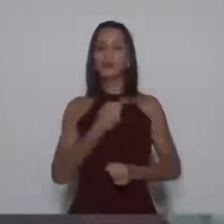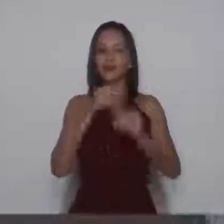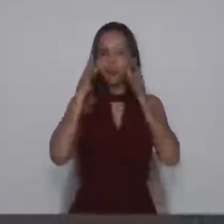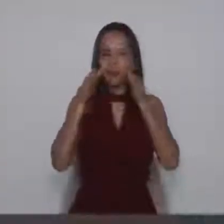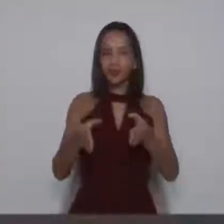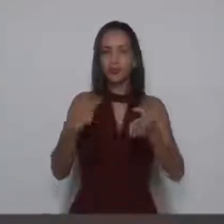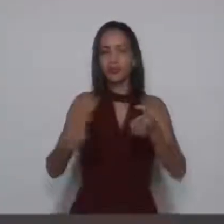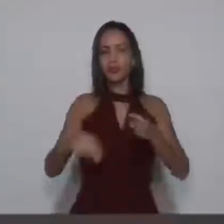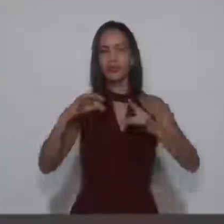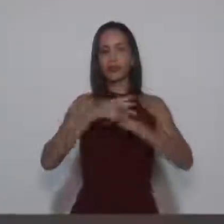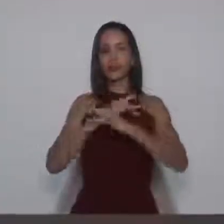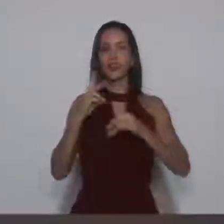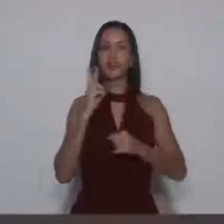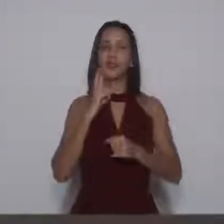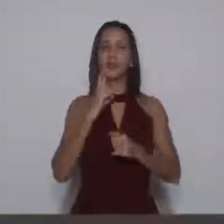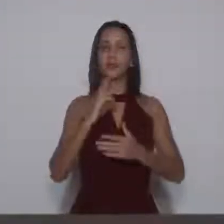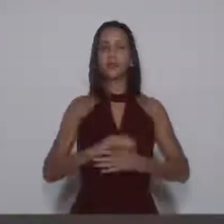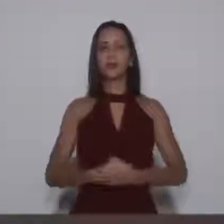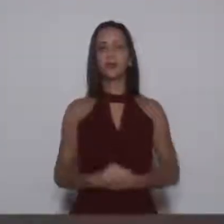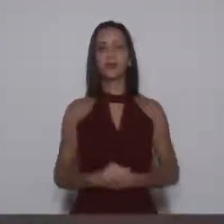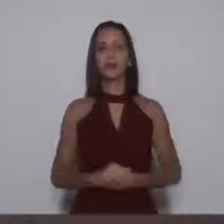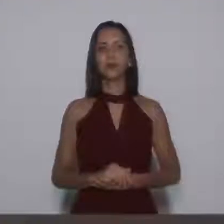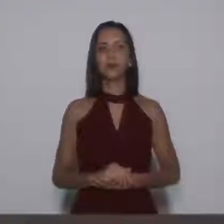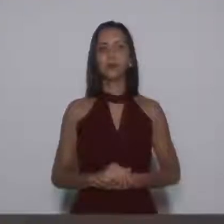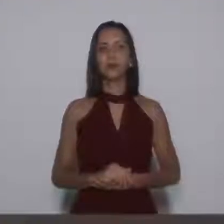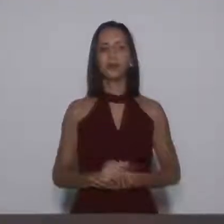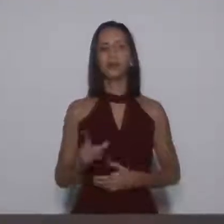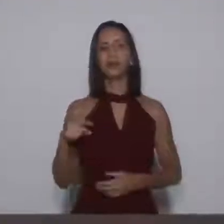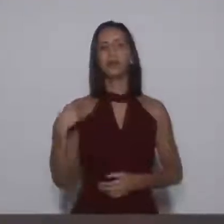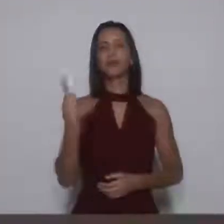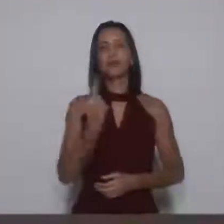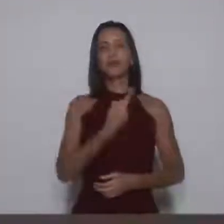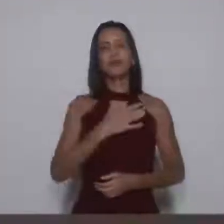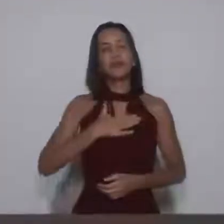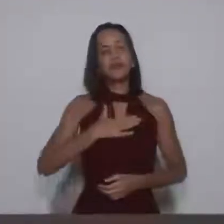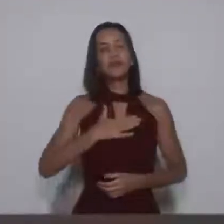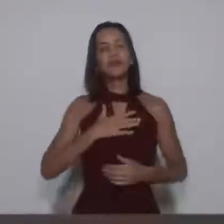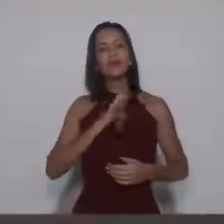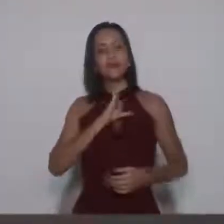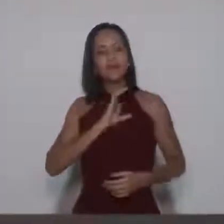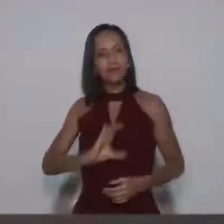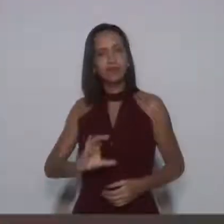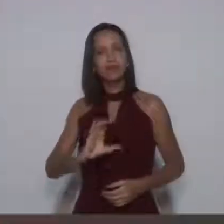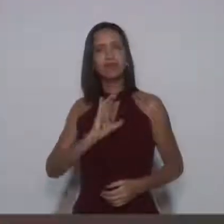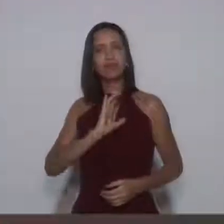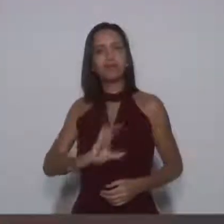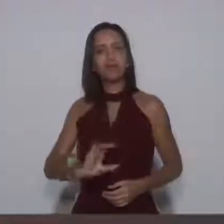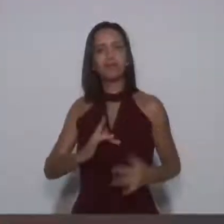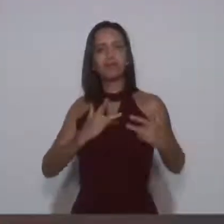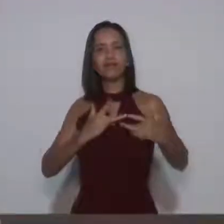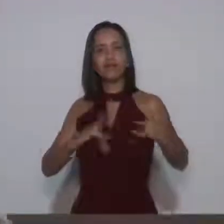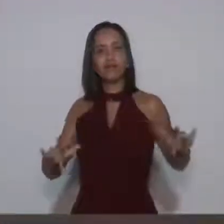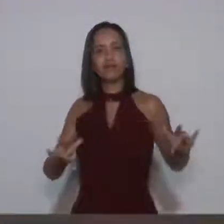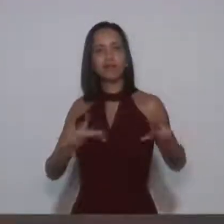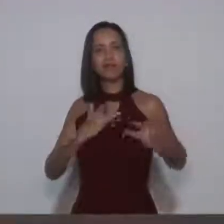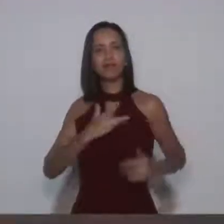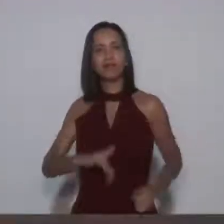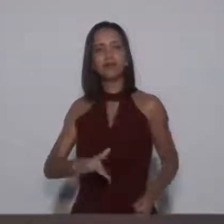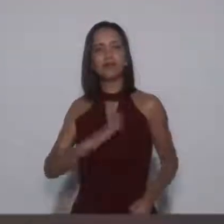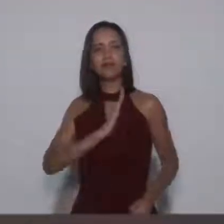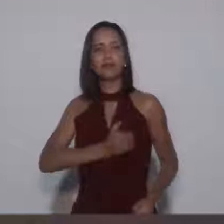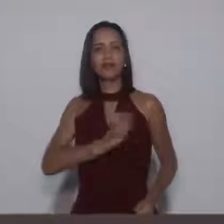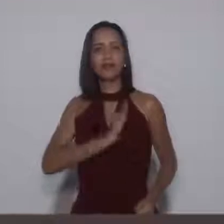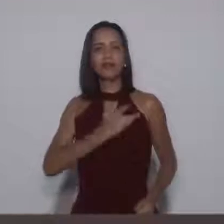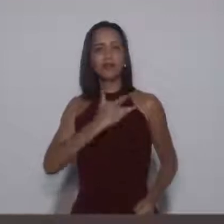cidade. Também a minha compaixão, gosto muito da palavra misericórdia, né? O coração